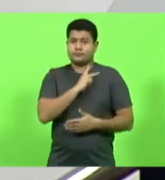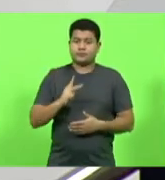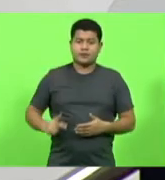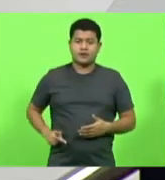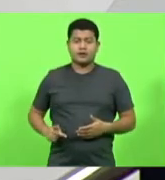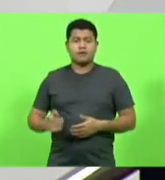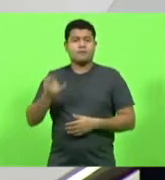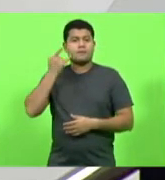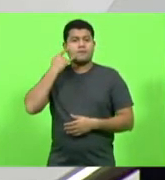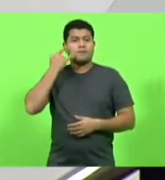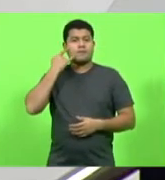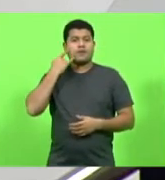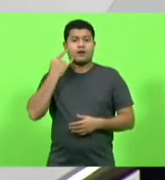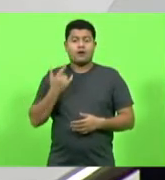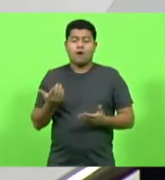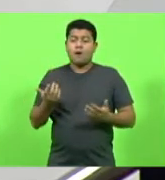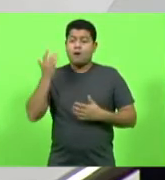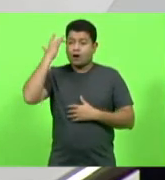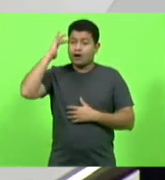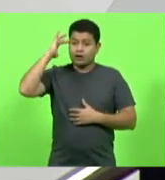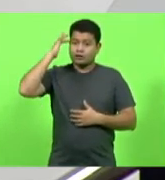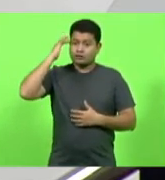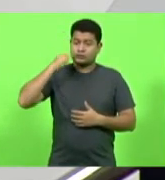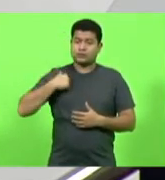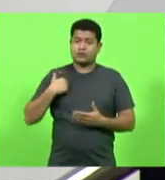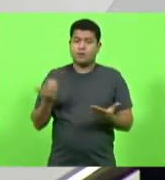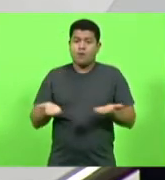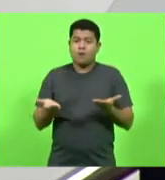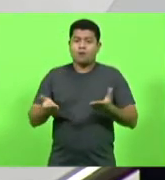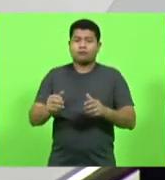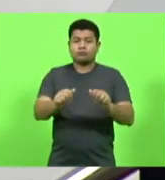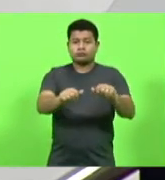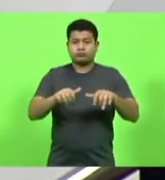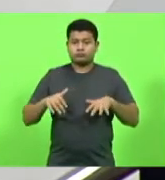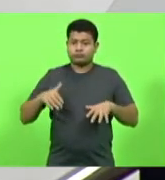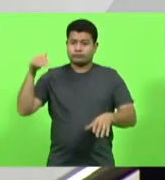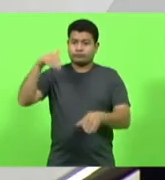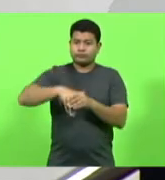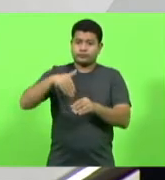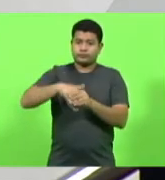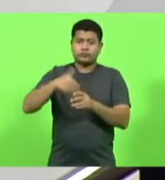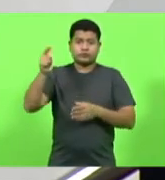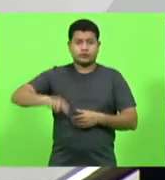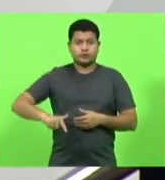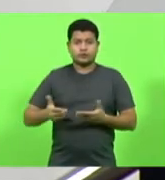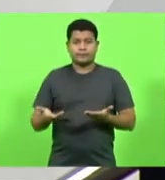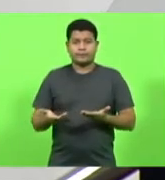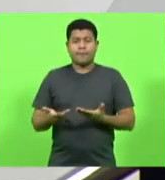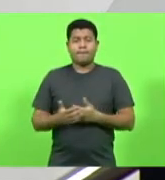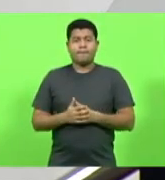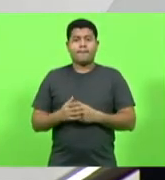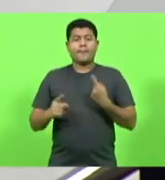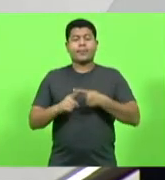deve colocar em plenário na tarde de hoje, por isso um dia importante, deputado Cobalcini, porque todos